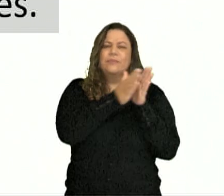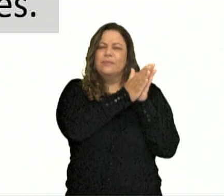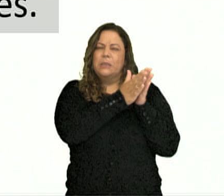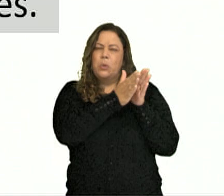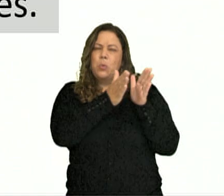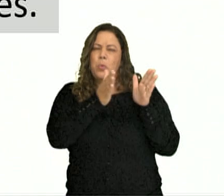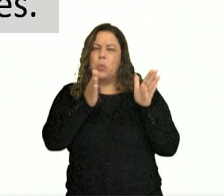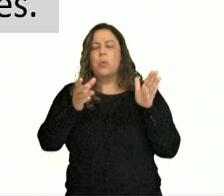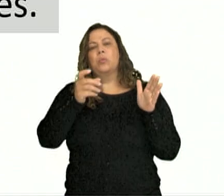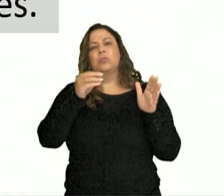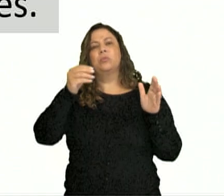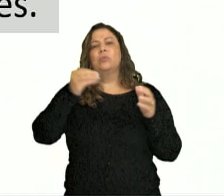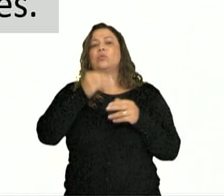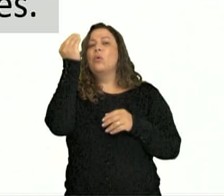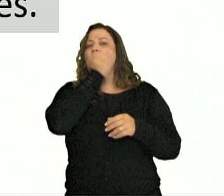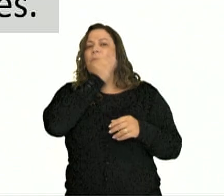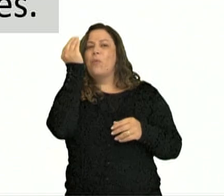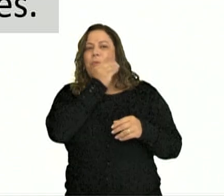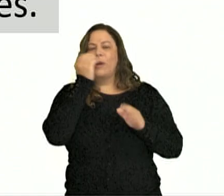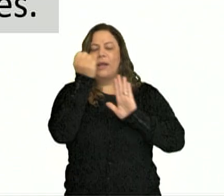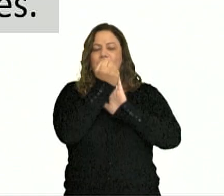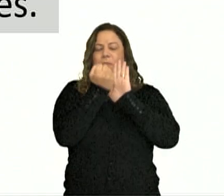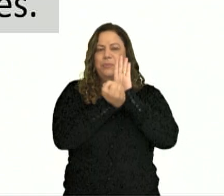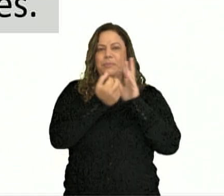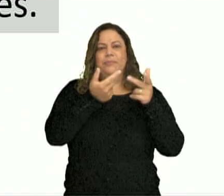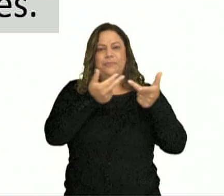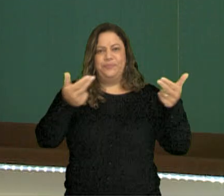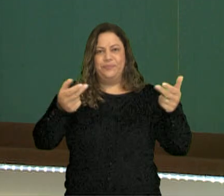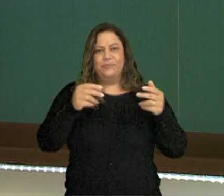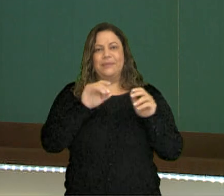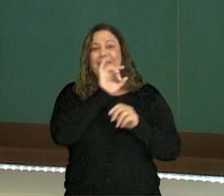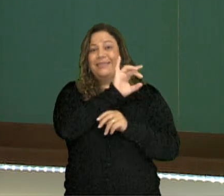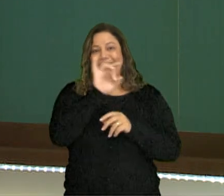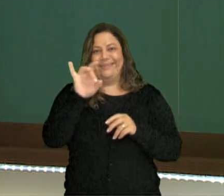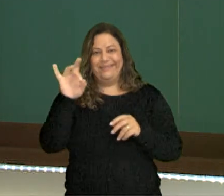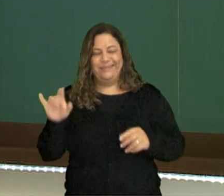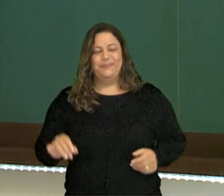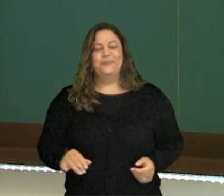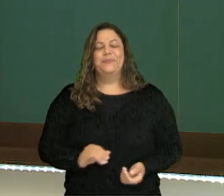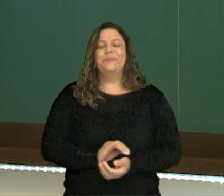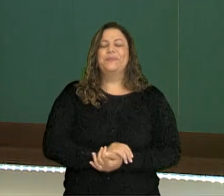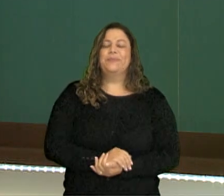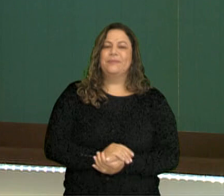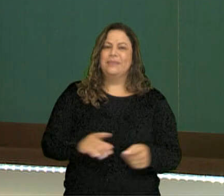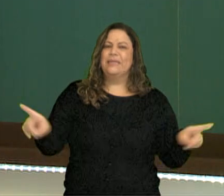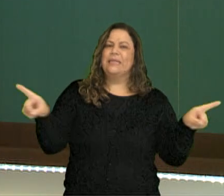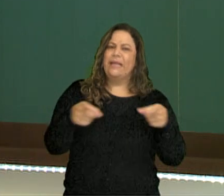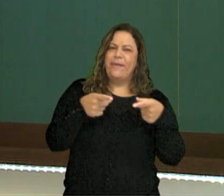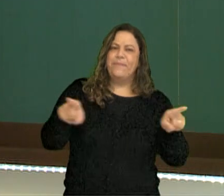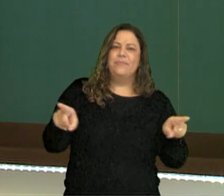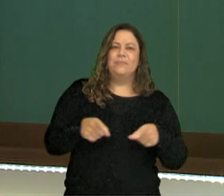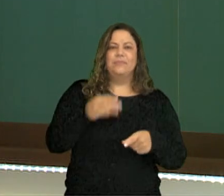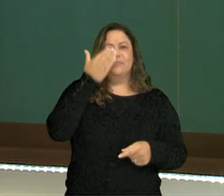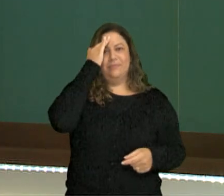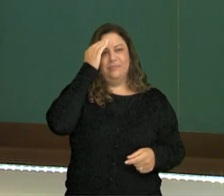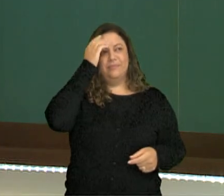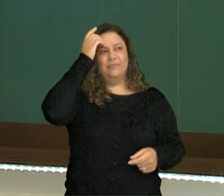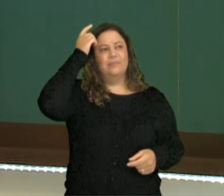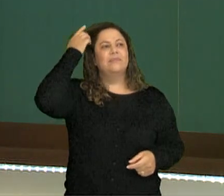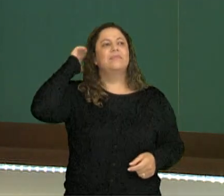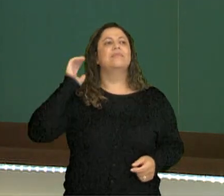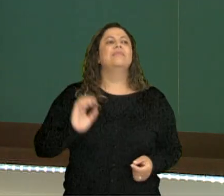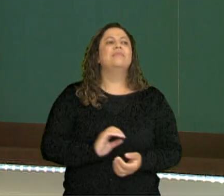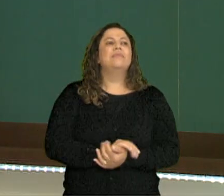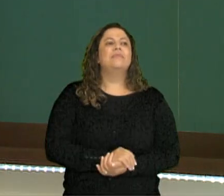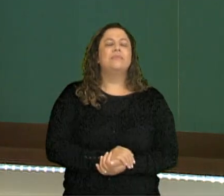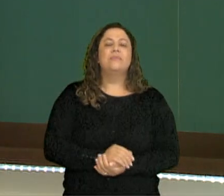Então, vai ter os símbolos e cada símbolo vai representar um elemento ali da música para a gente entender. Então,